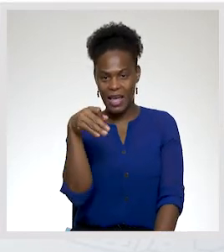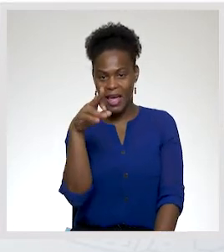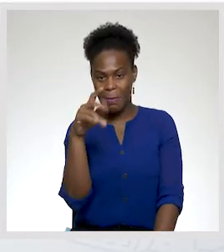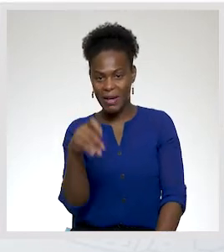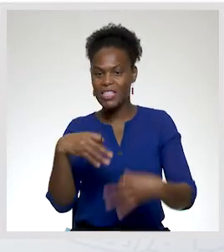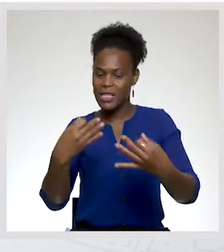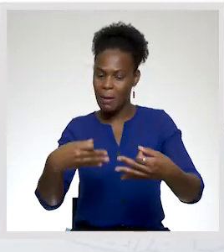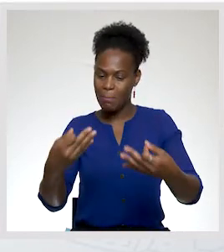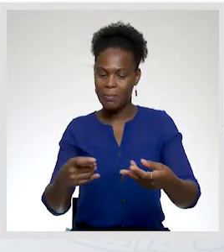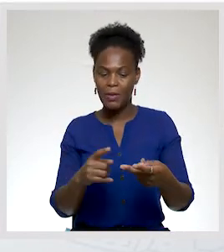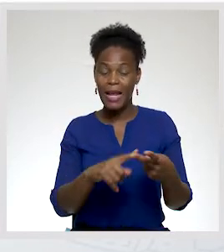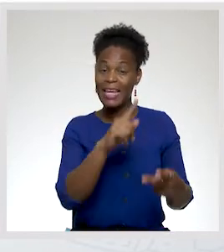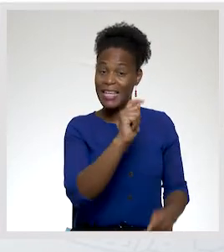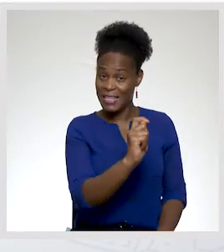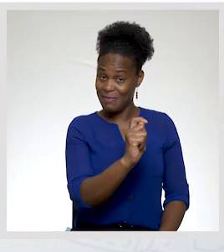e